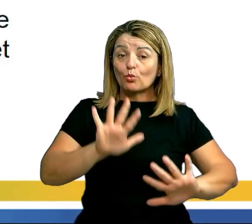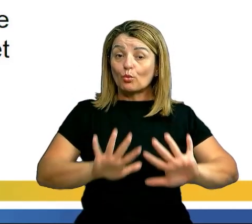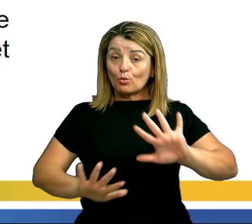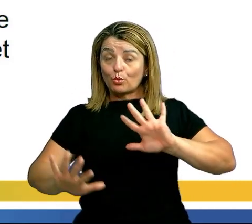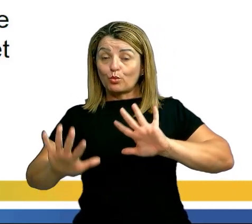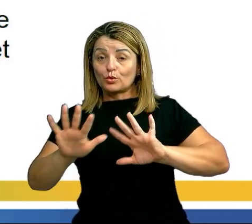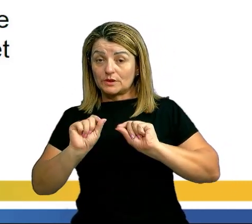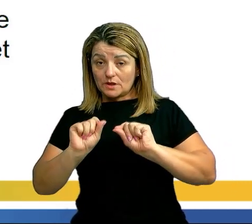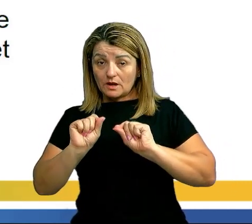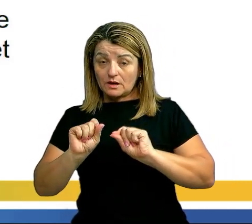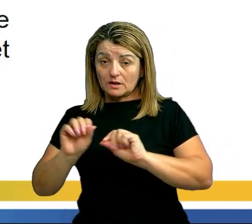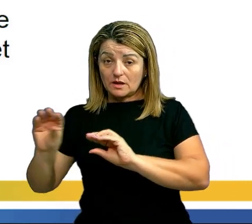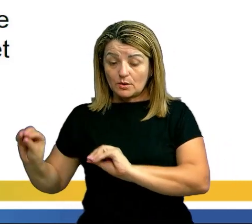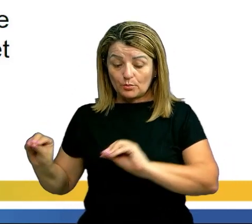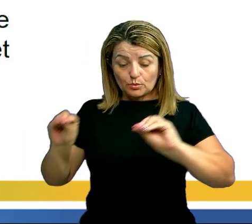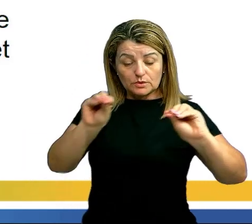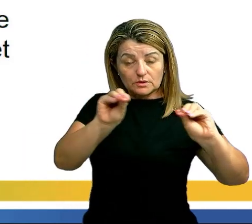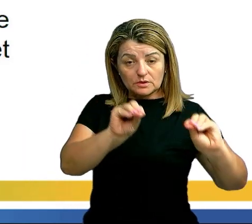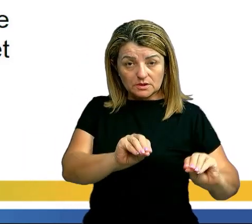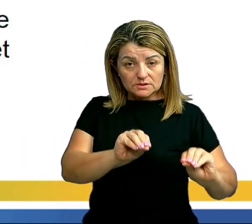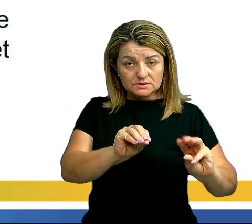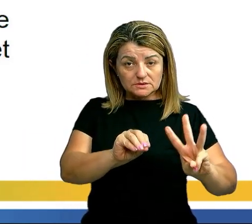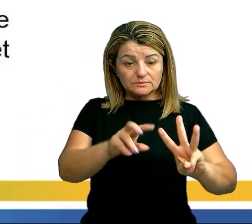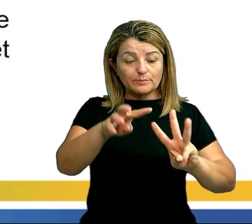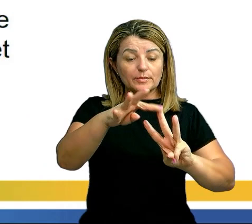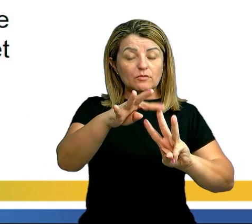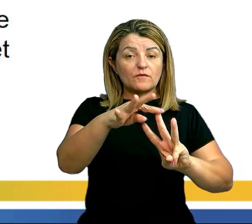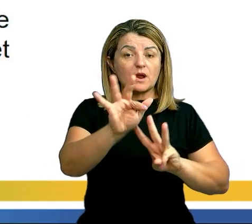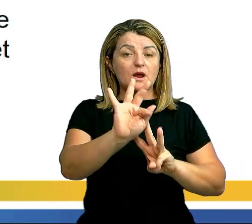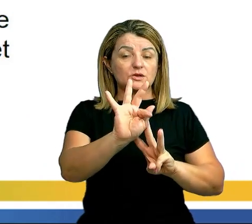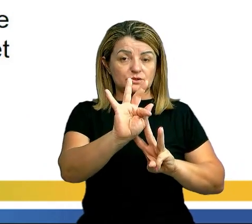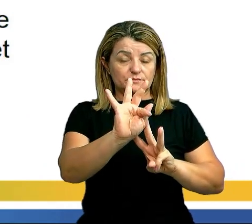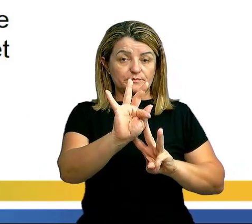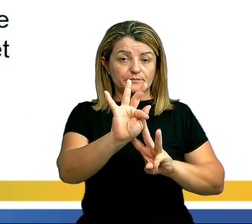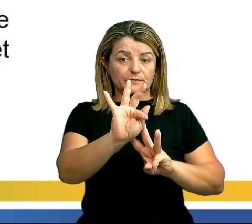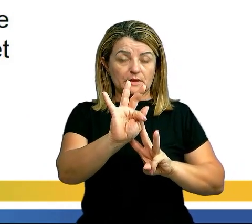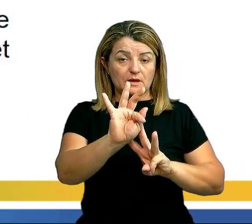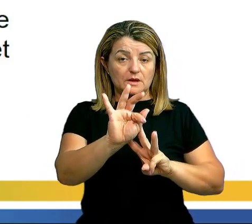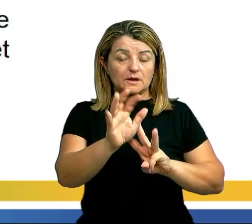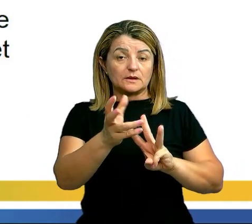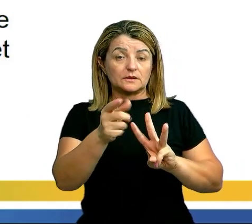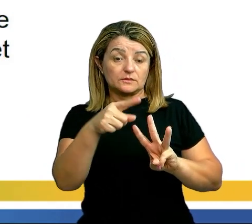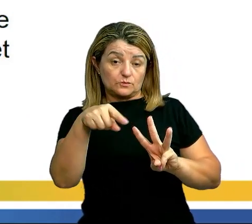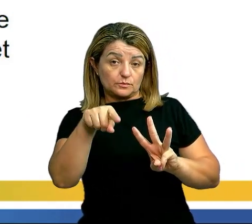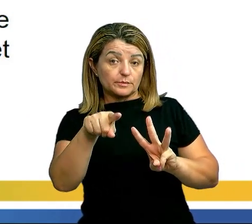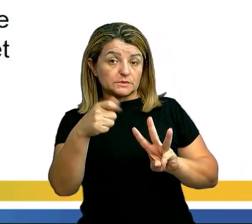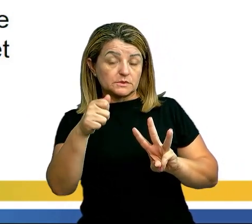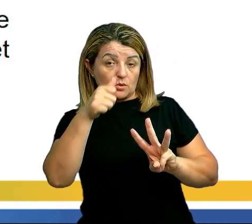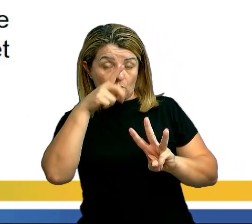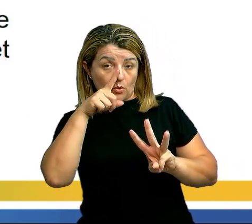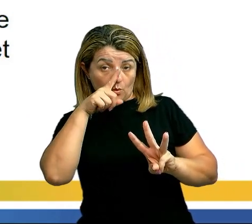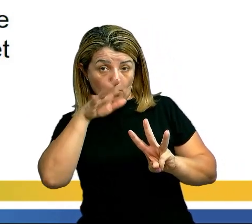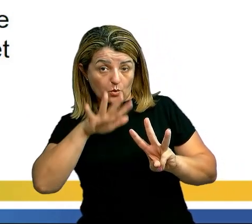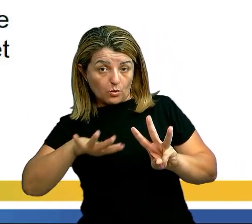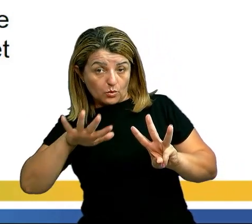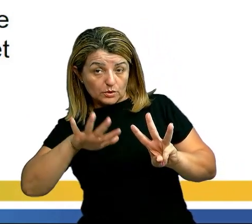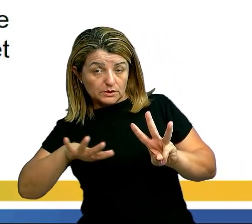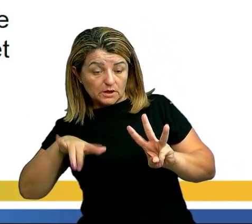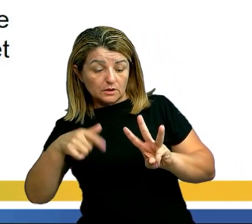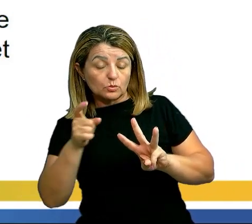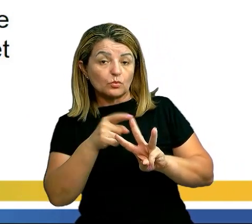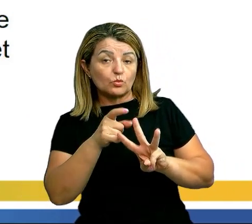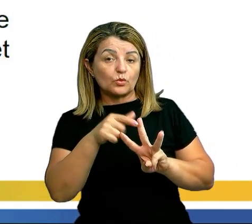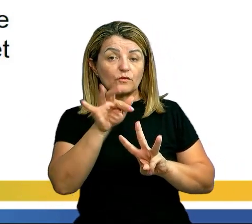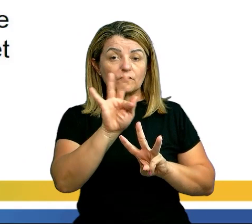de transcrever essa temperatura para a escala Fahrenheit, com o intuito de que o internauta, acostumado com esta escala,